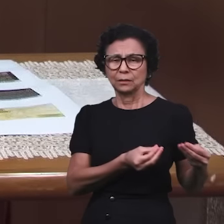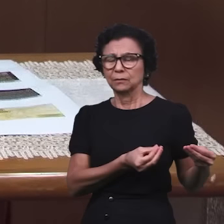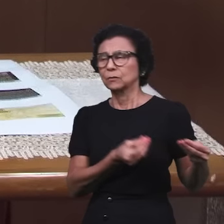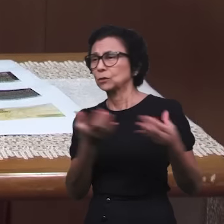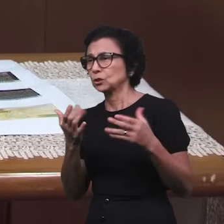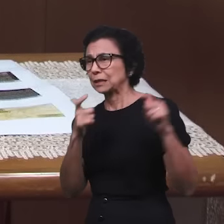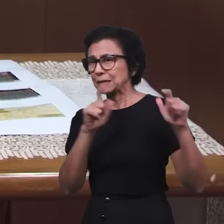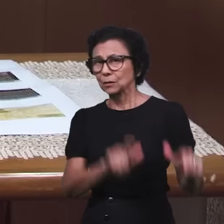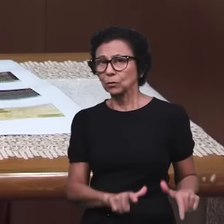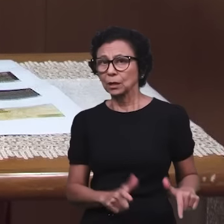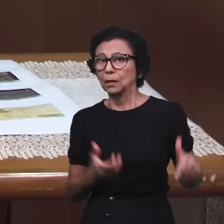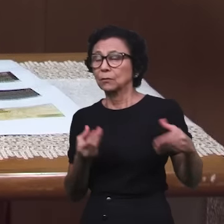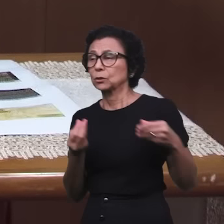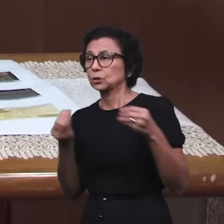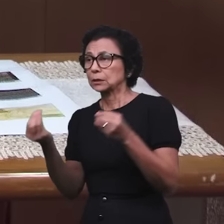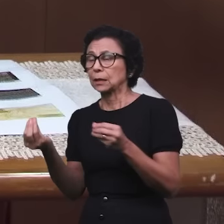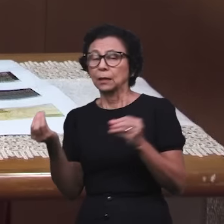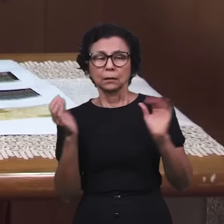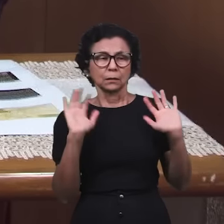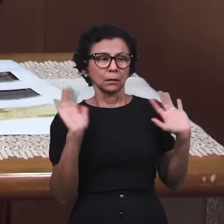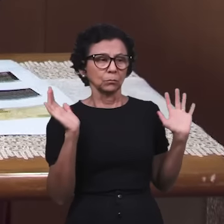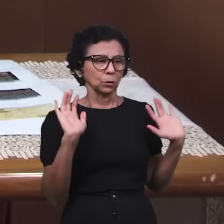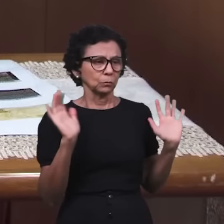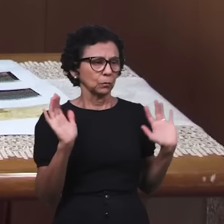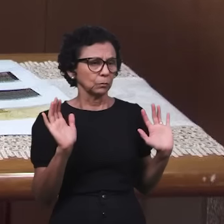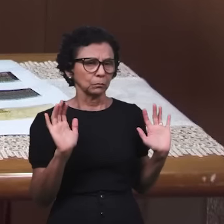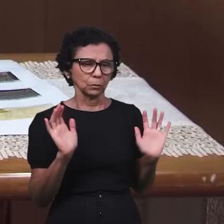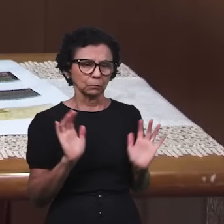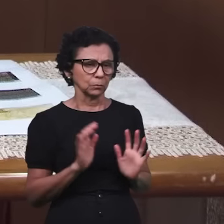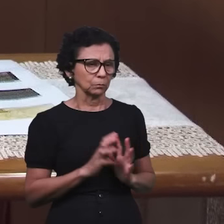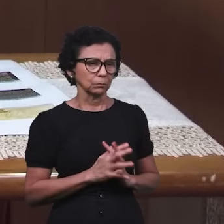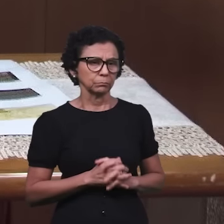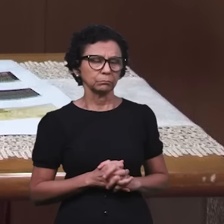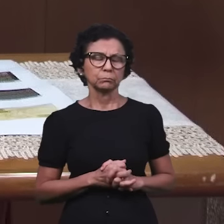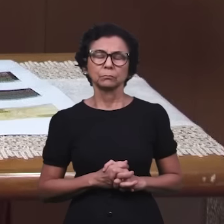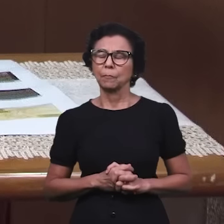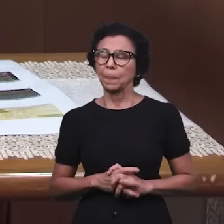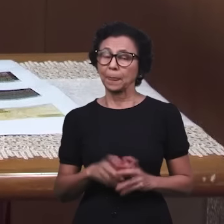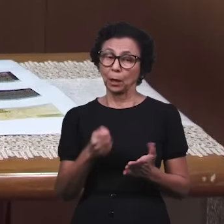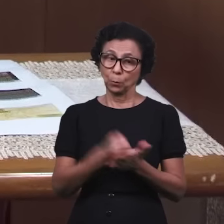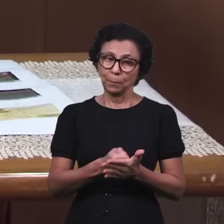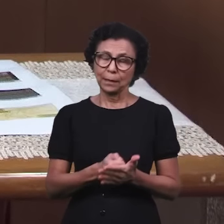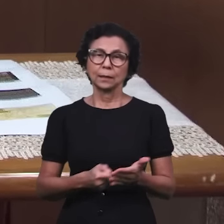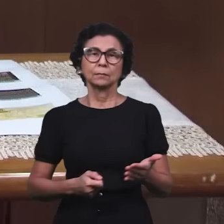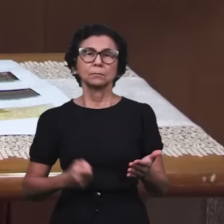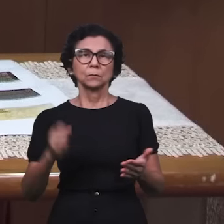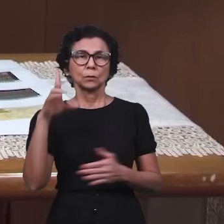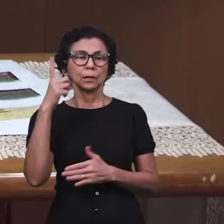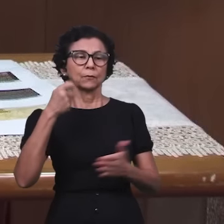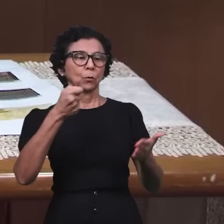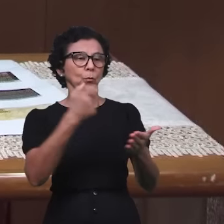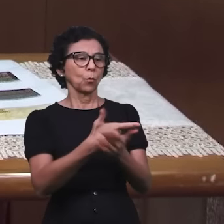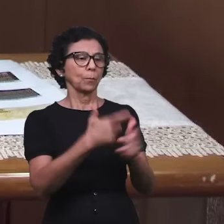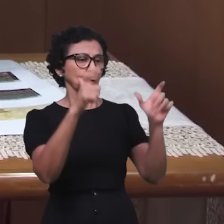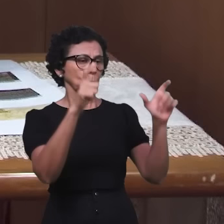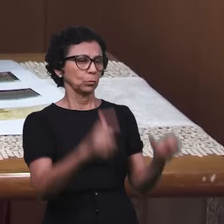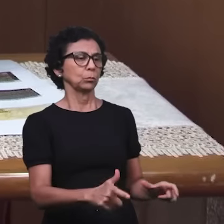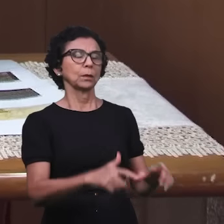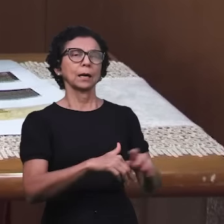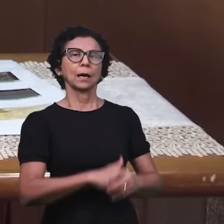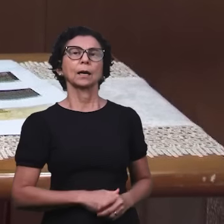não oferecerei ao Senhor algo que não me custe nada. E comprou a terra, efetuou o holocausto. Deus respondeu com